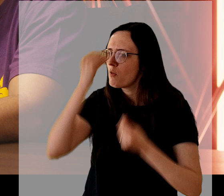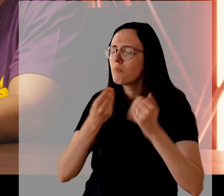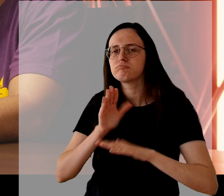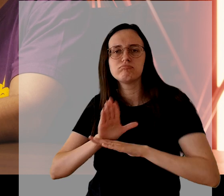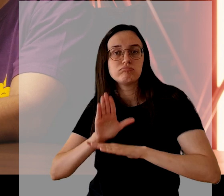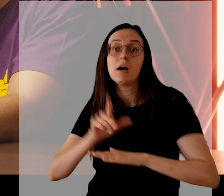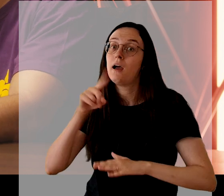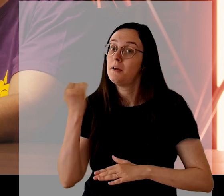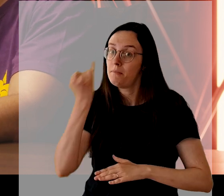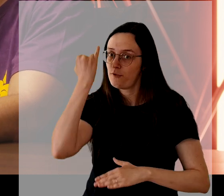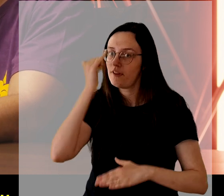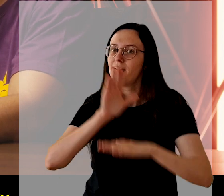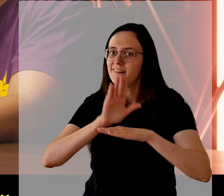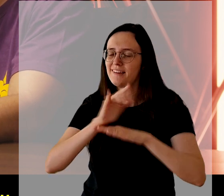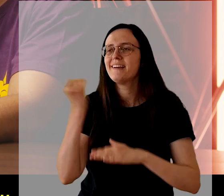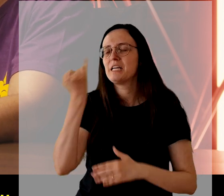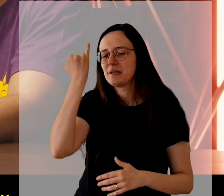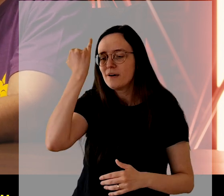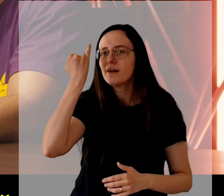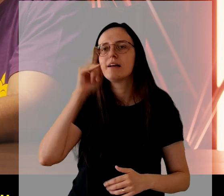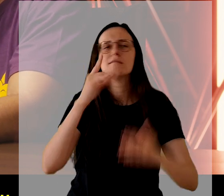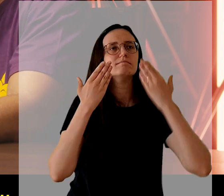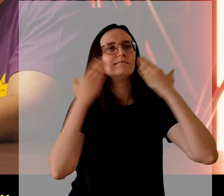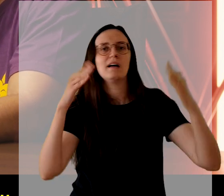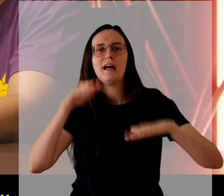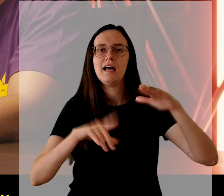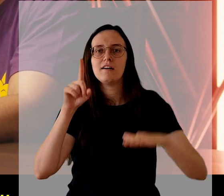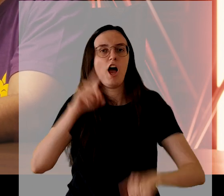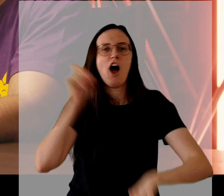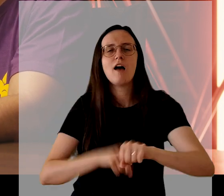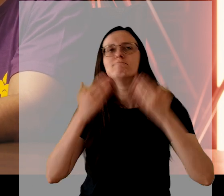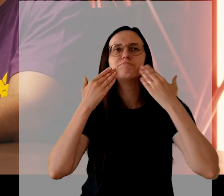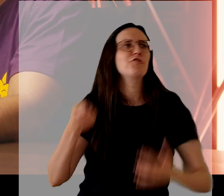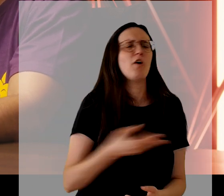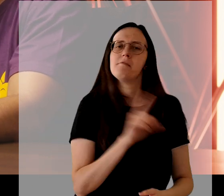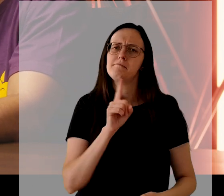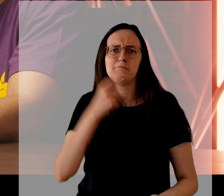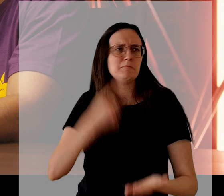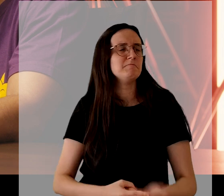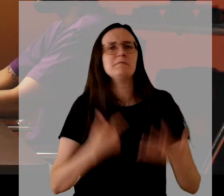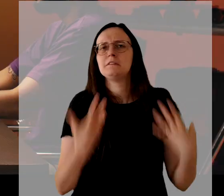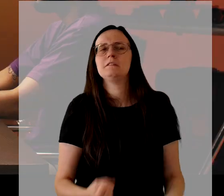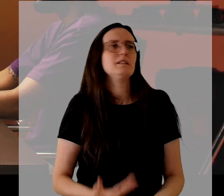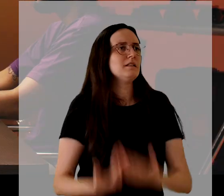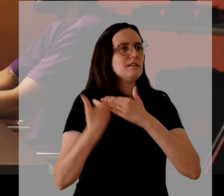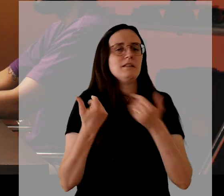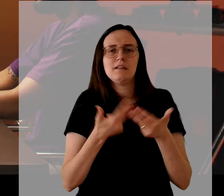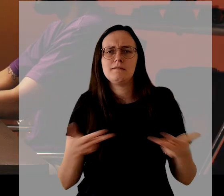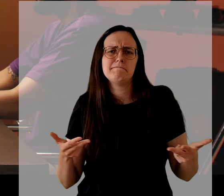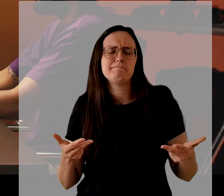Isso é importante também, já não se expor muitas vezes de cara a um compromisso e uma